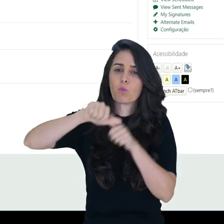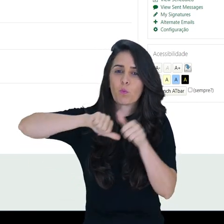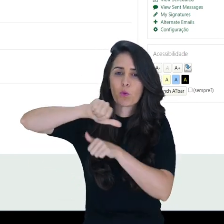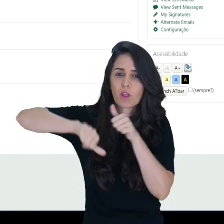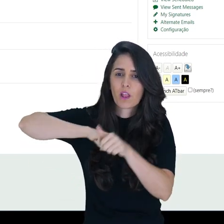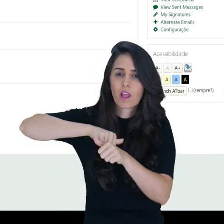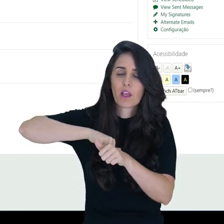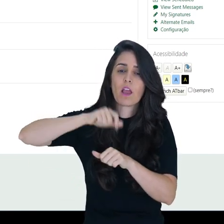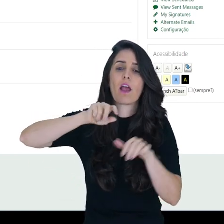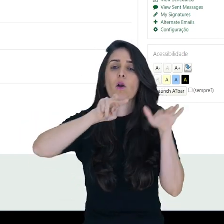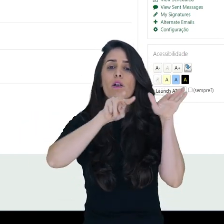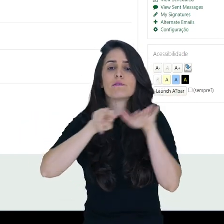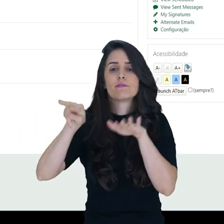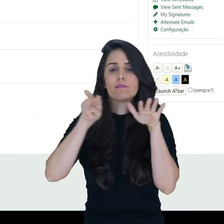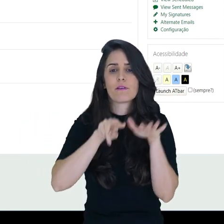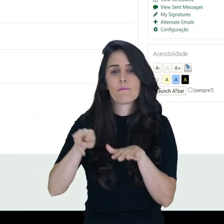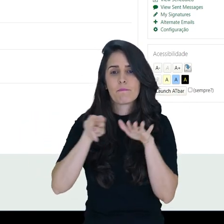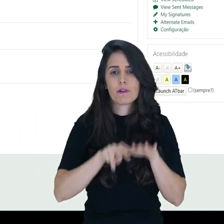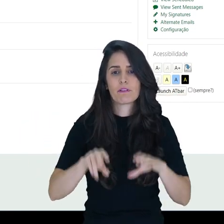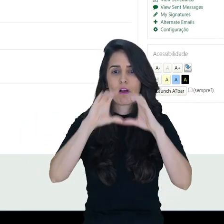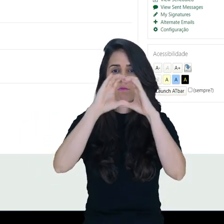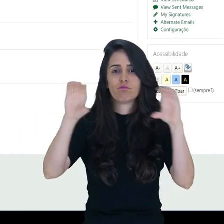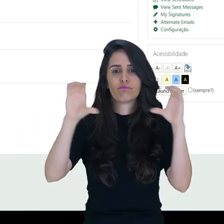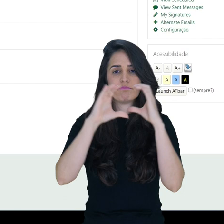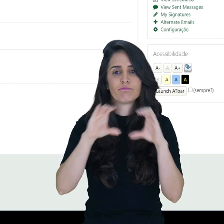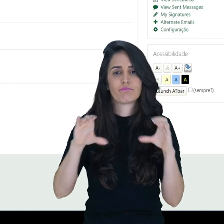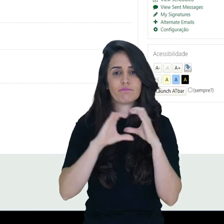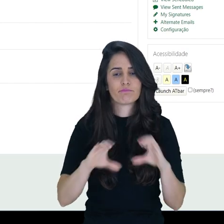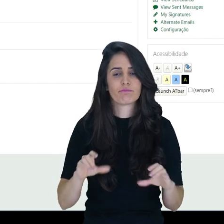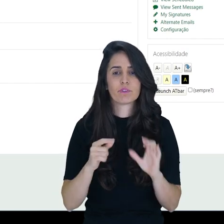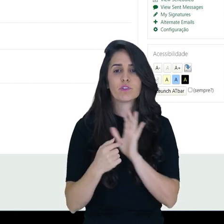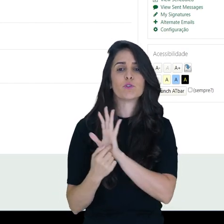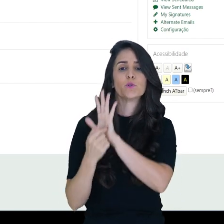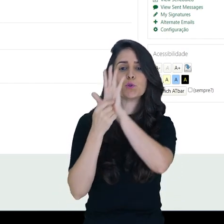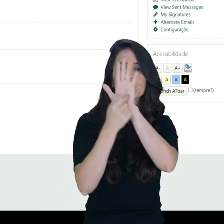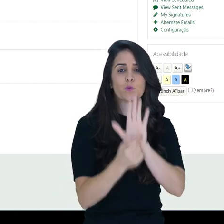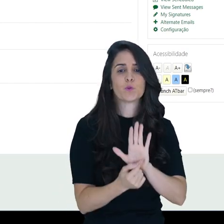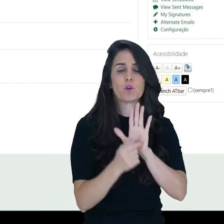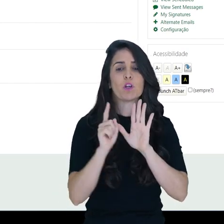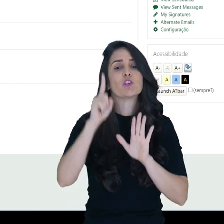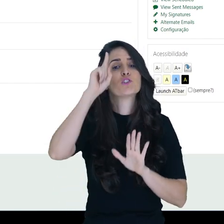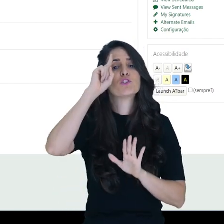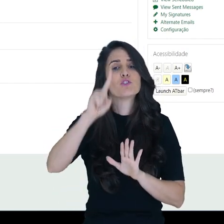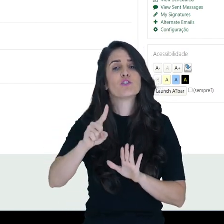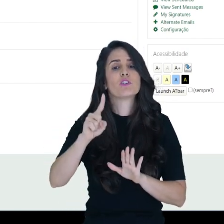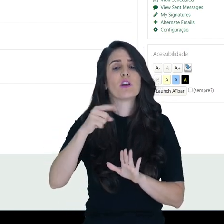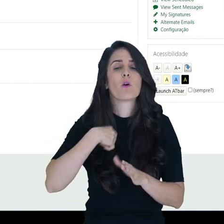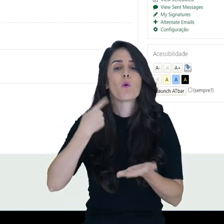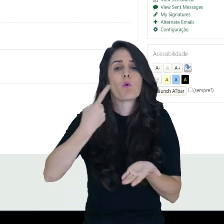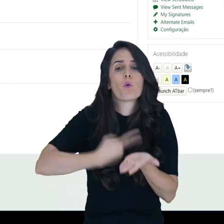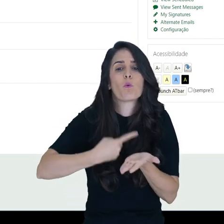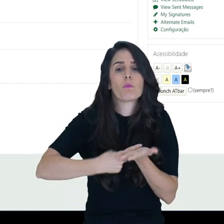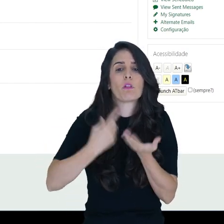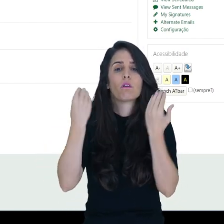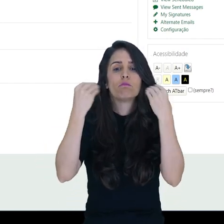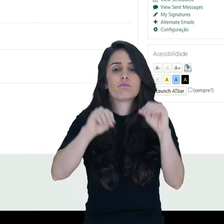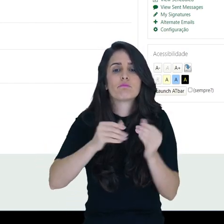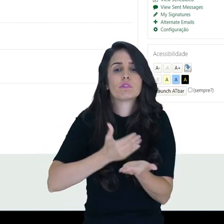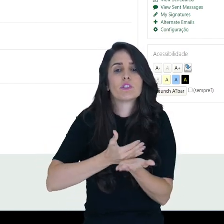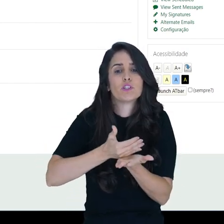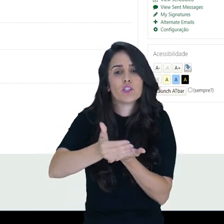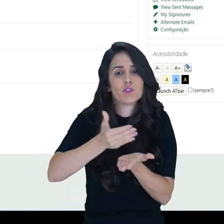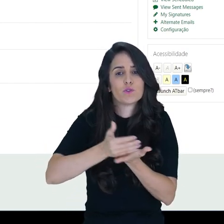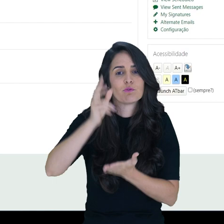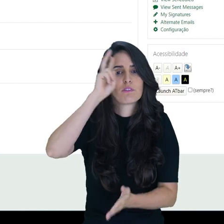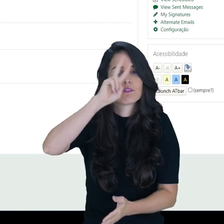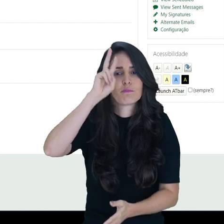coloquei formato semanal e os meus tópicos já apareceram com a data de acordo com a data de